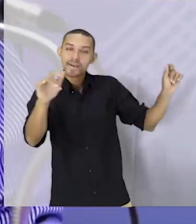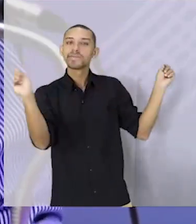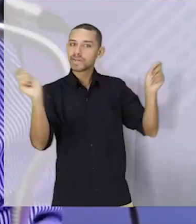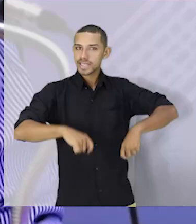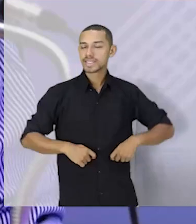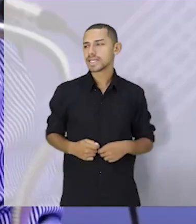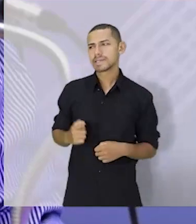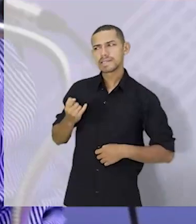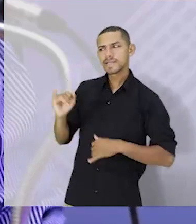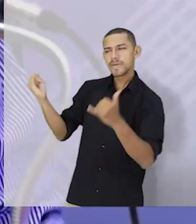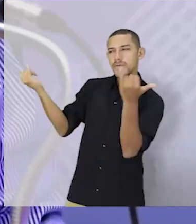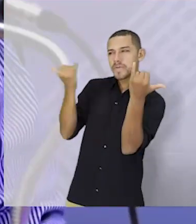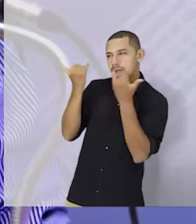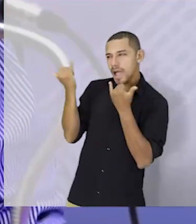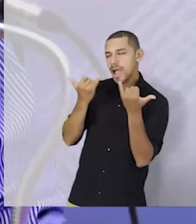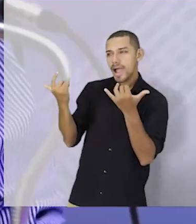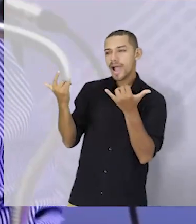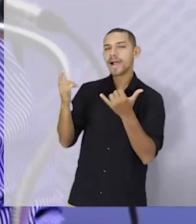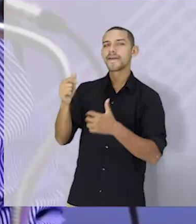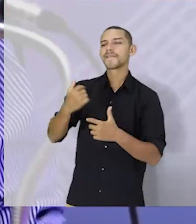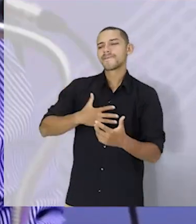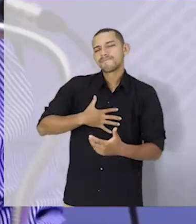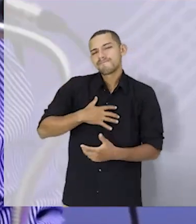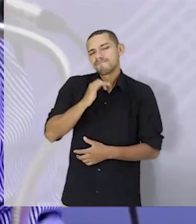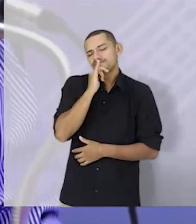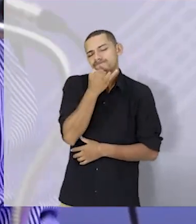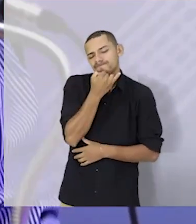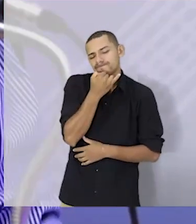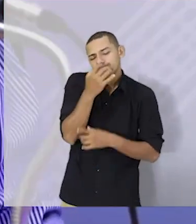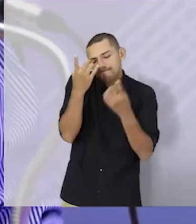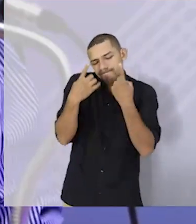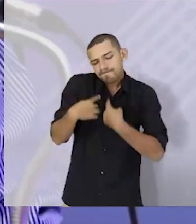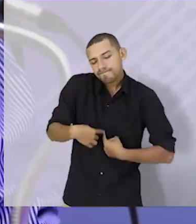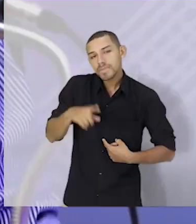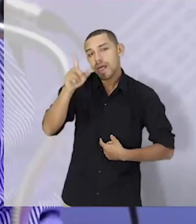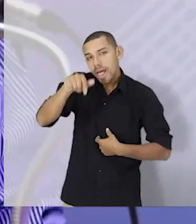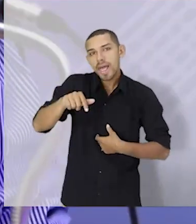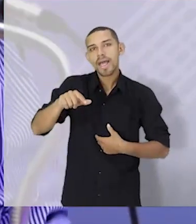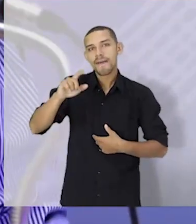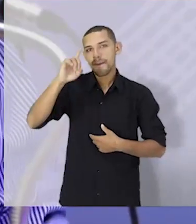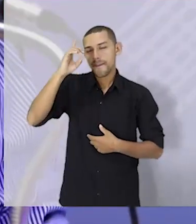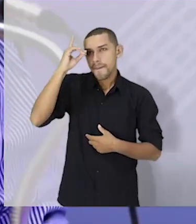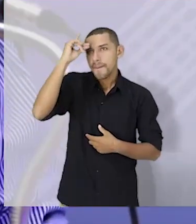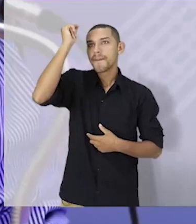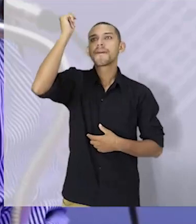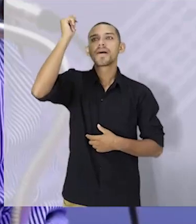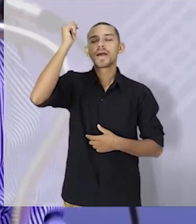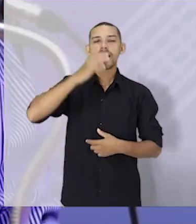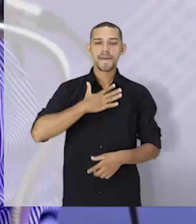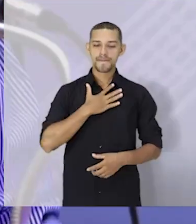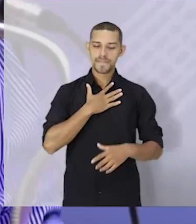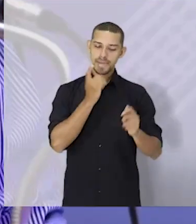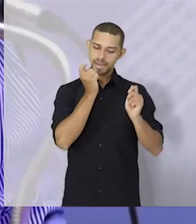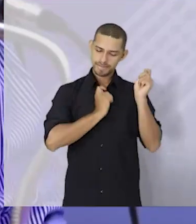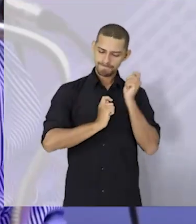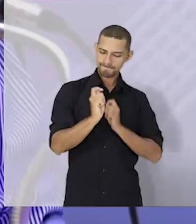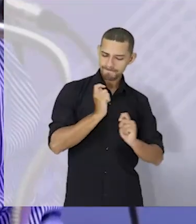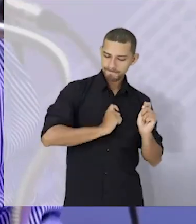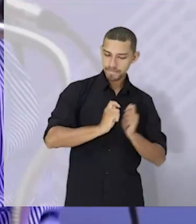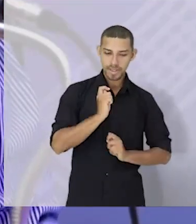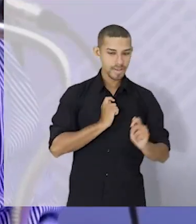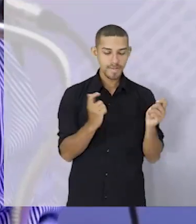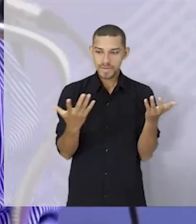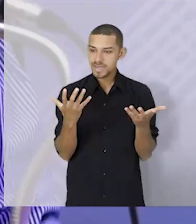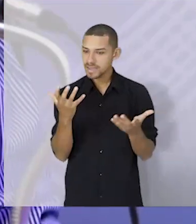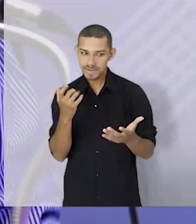não compro, eu fico frustrado. Então, isso é um gatilho para a minha ansiedade. E a minha ansiedade,